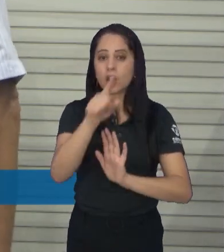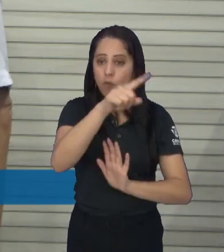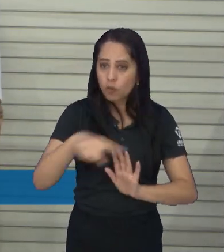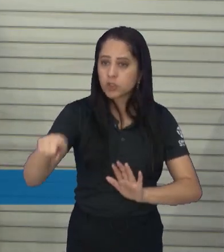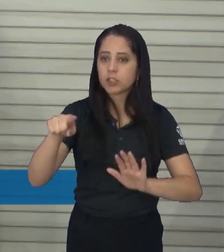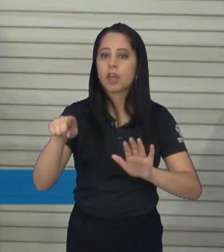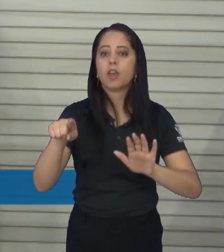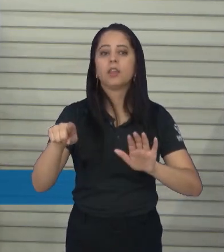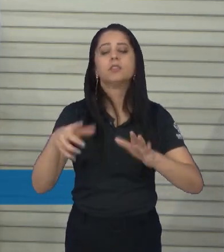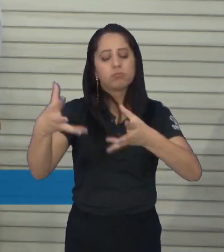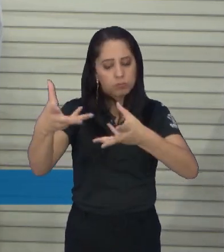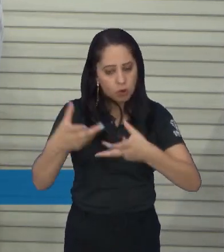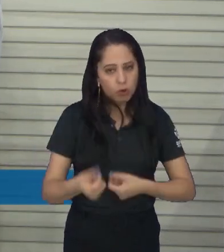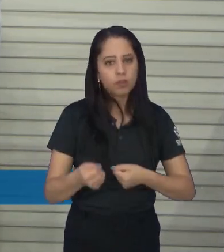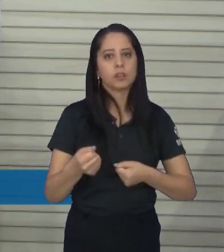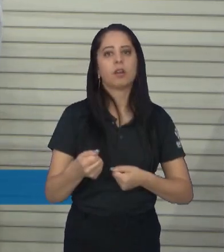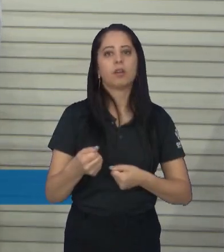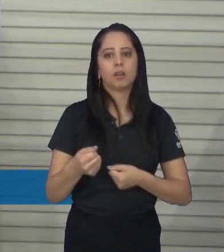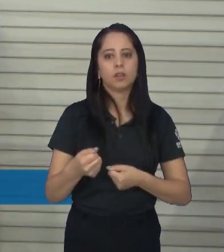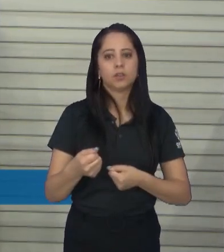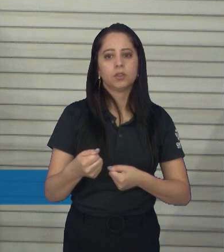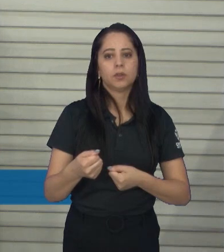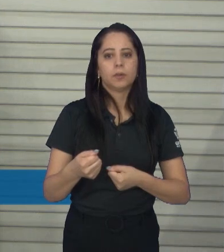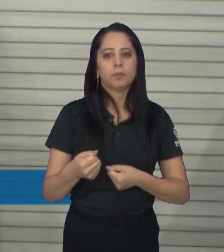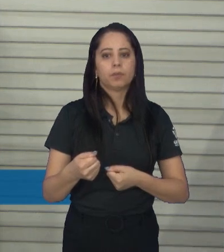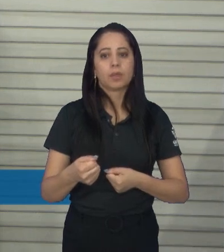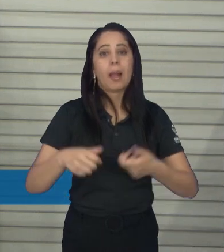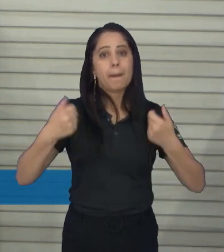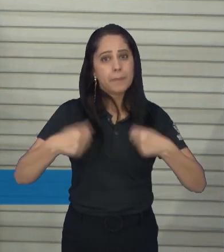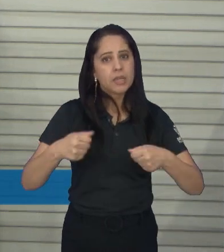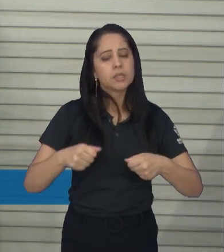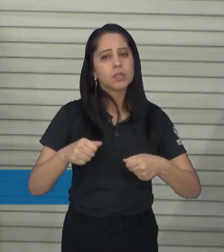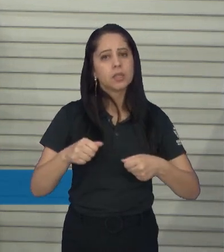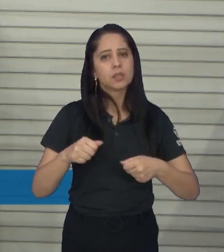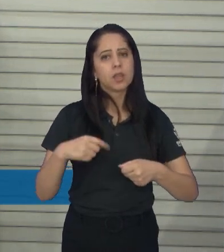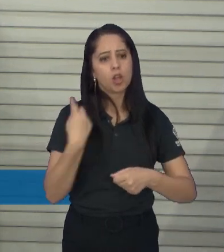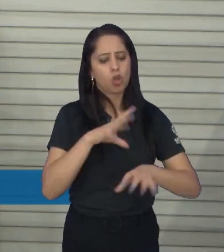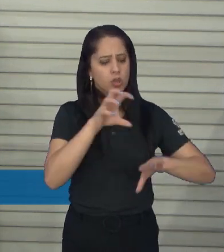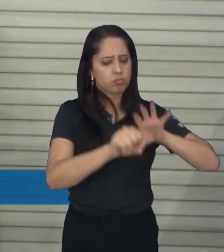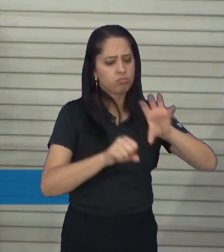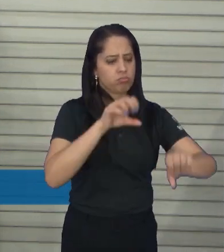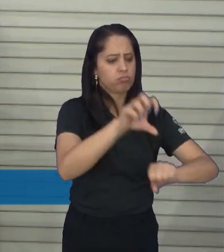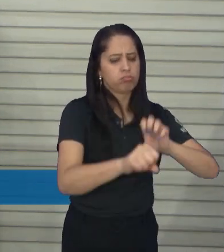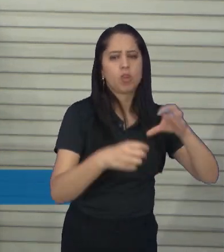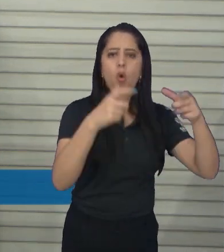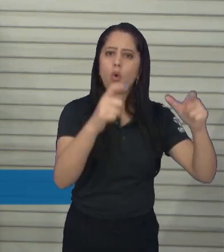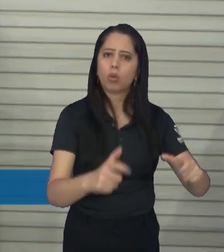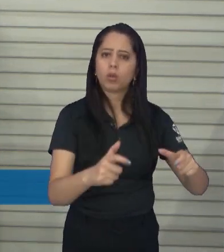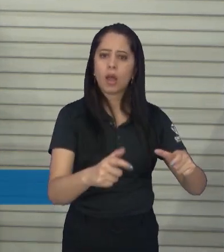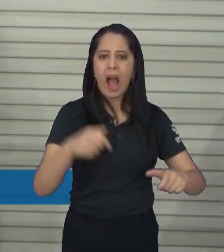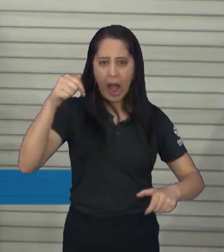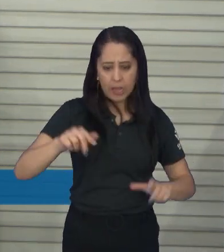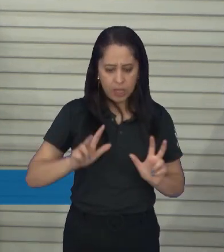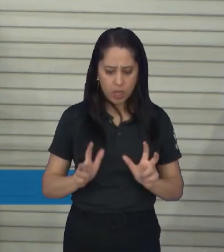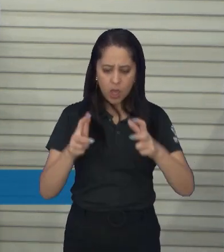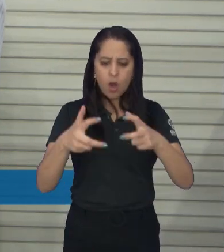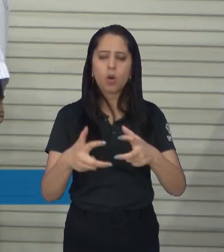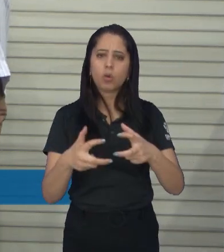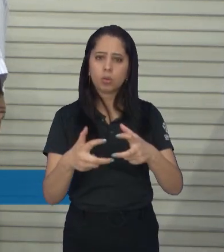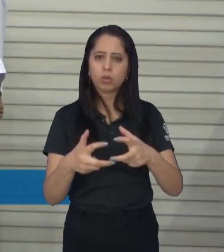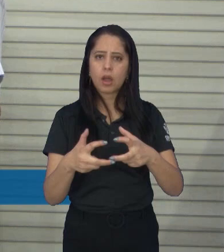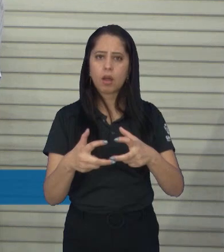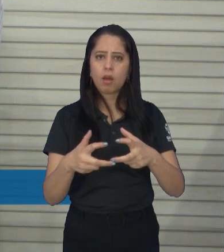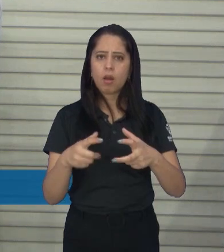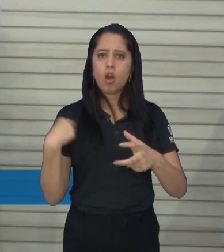convidados para o dia 29 tá participando aqui e dizer que a gente precisa ocupava nossos espaços aqui é o local do povo é a casa do povo e aqui